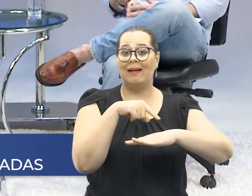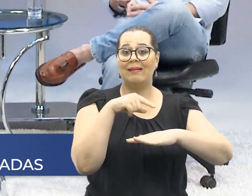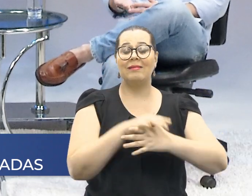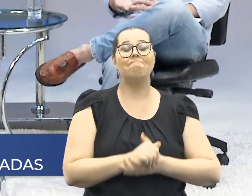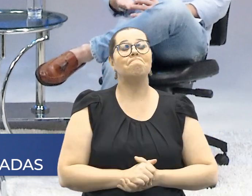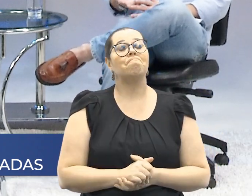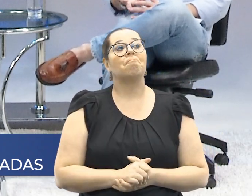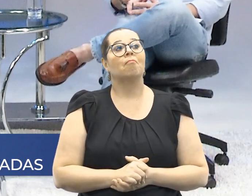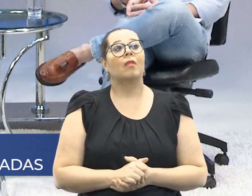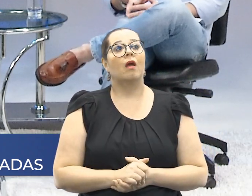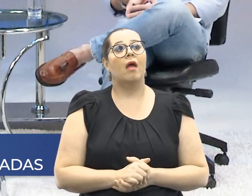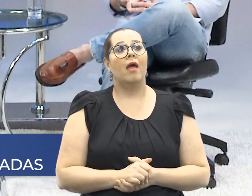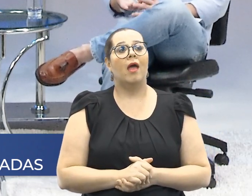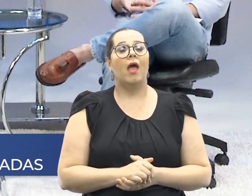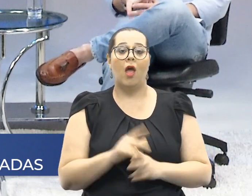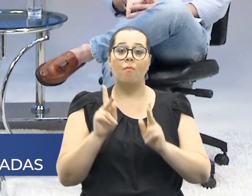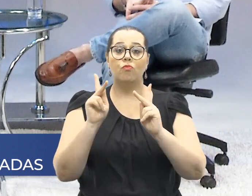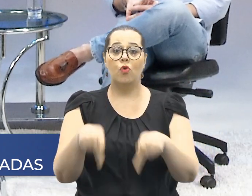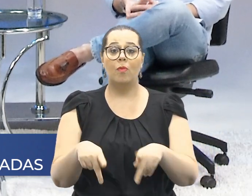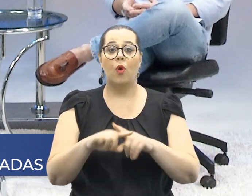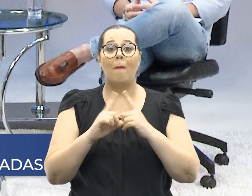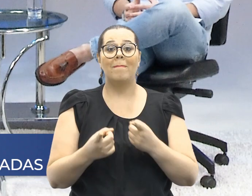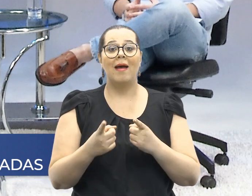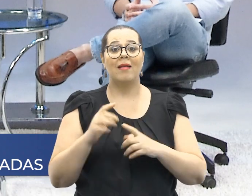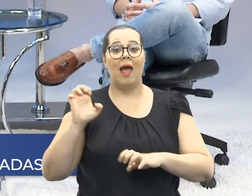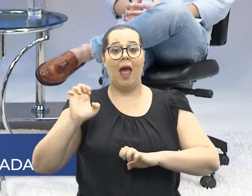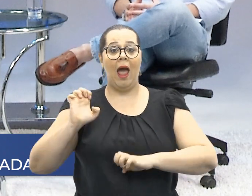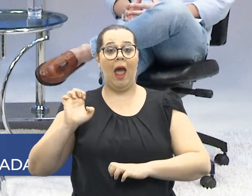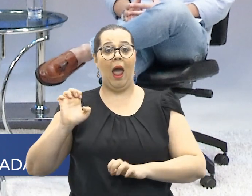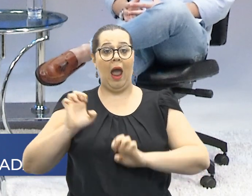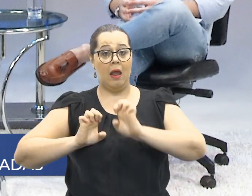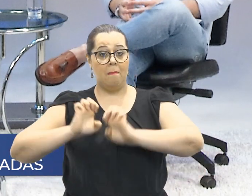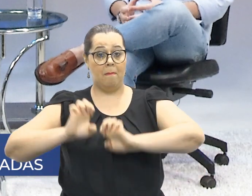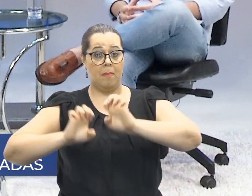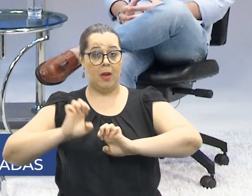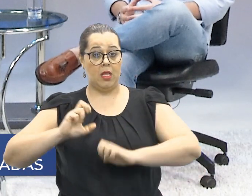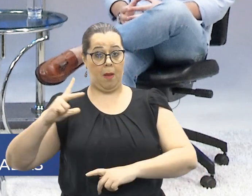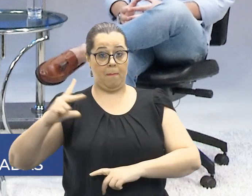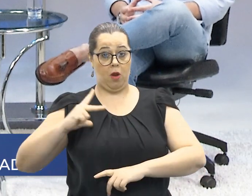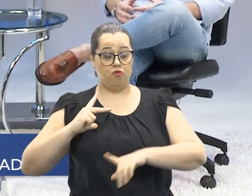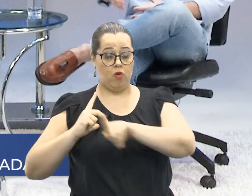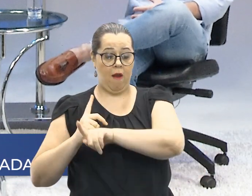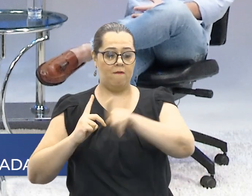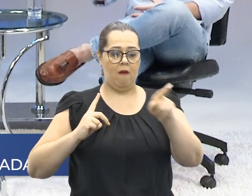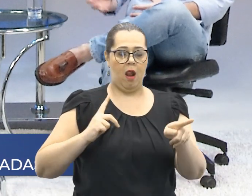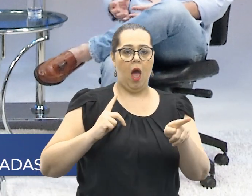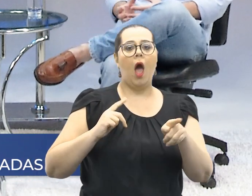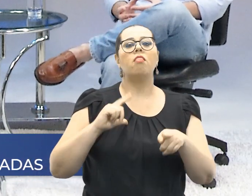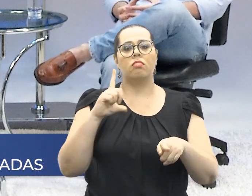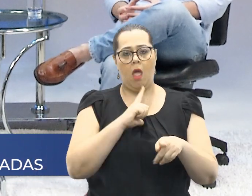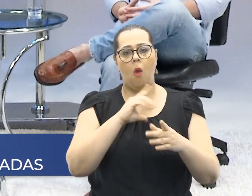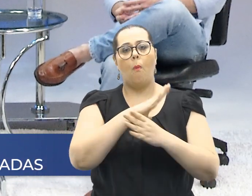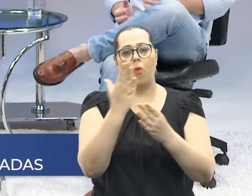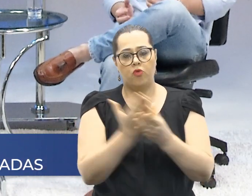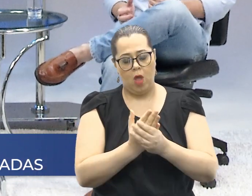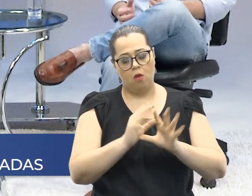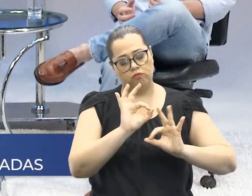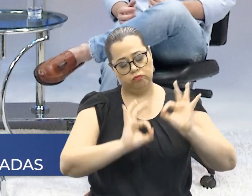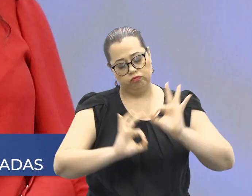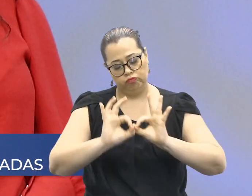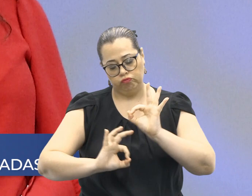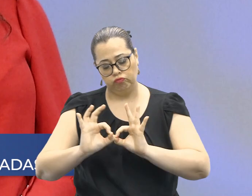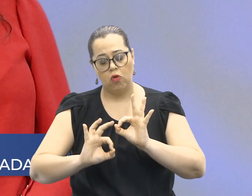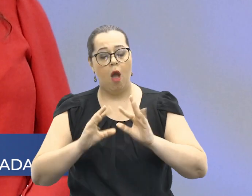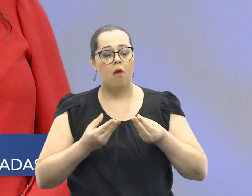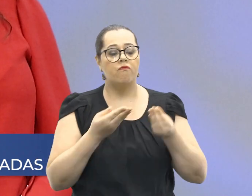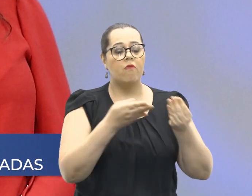fazer reforma, de dar condições, de dar melhoria, e a empresa assume aquele espaço via um processo legal, depois do nosso